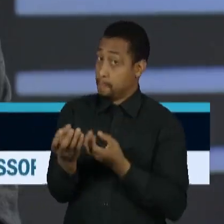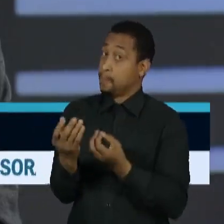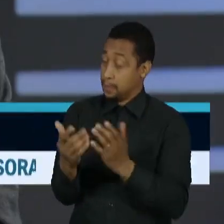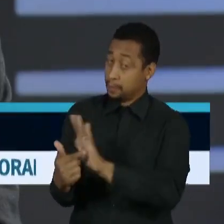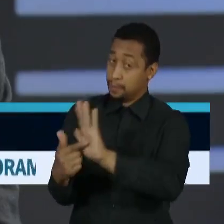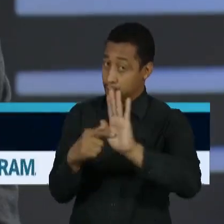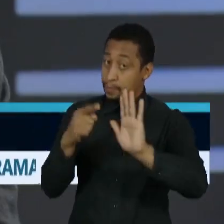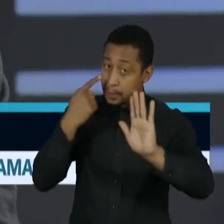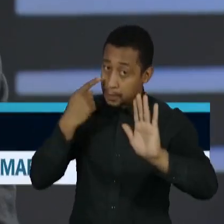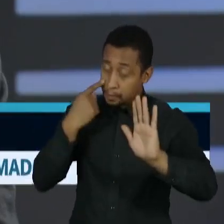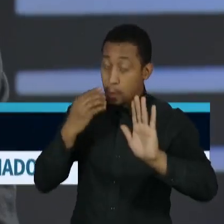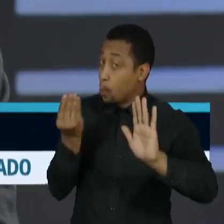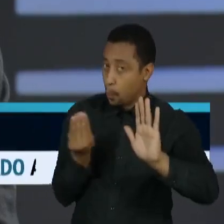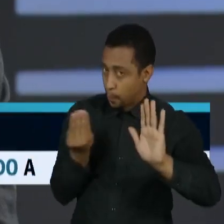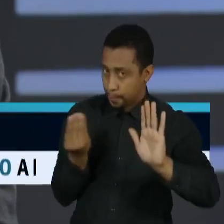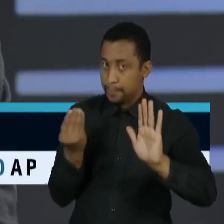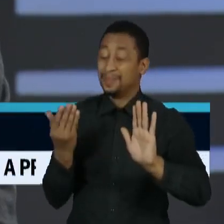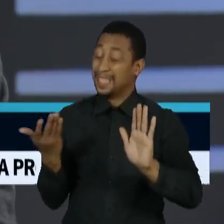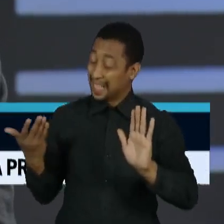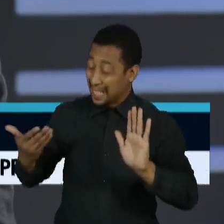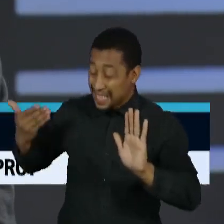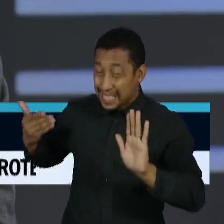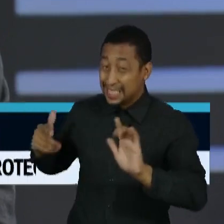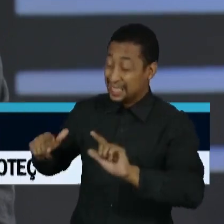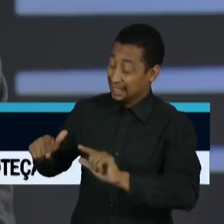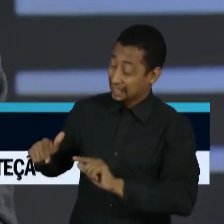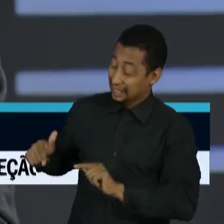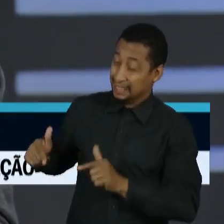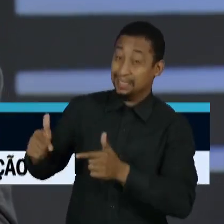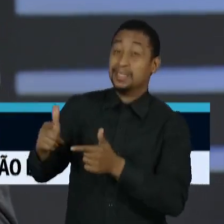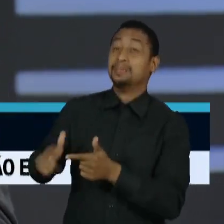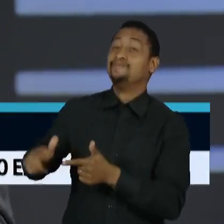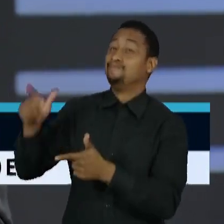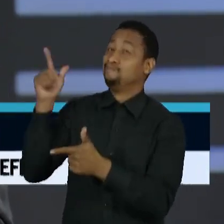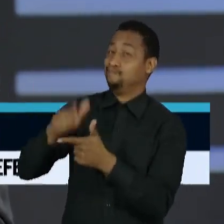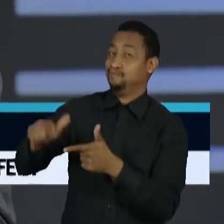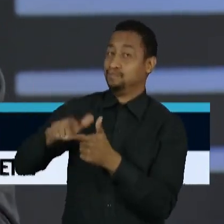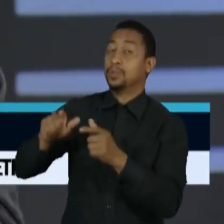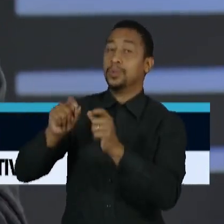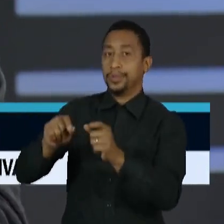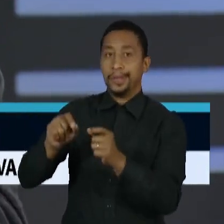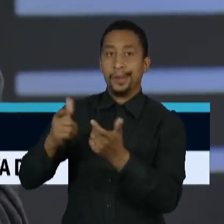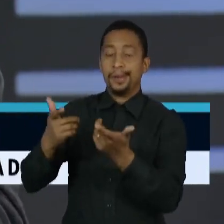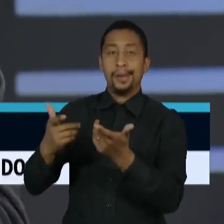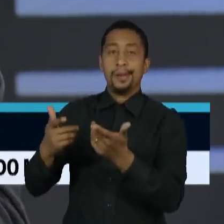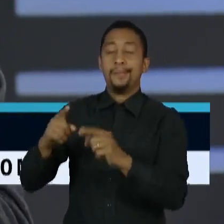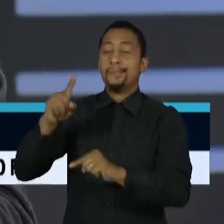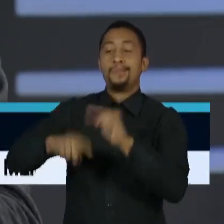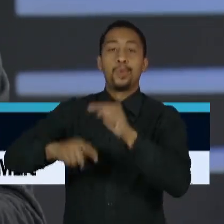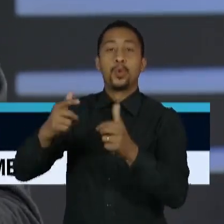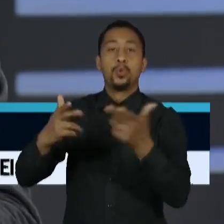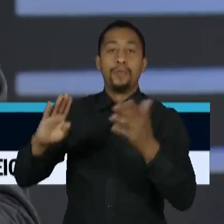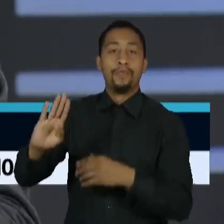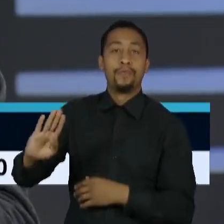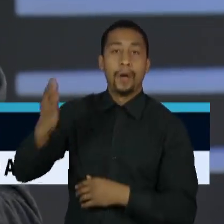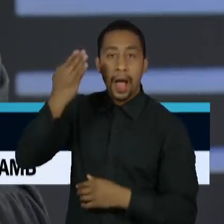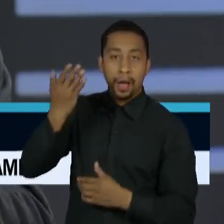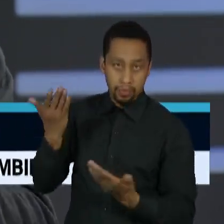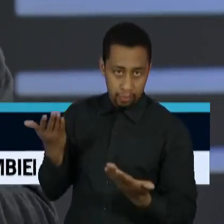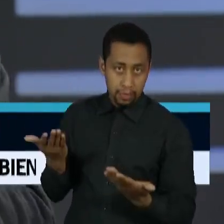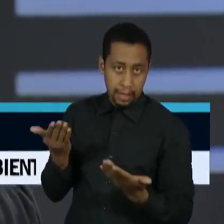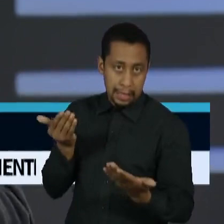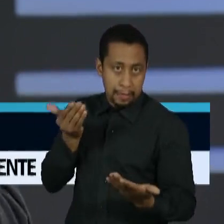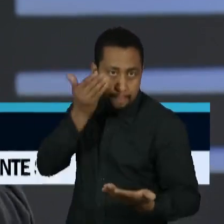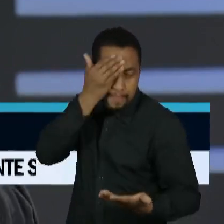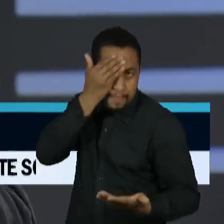aqui. Nós temos enfrentado um problema de pirataria, pirataria no sentido de assalto pirata mesmo,